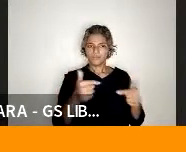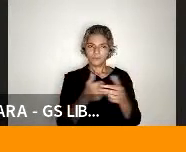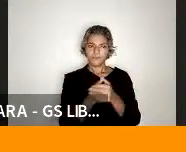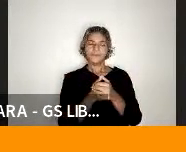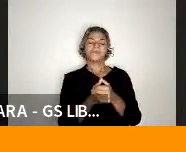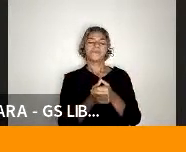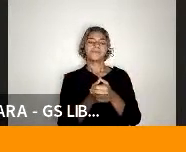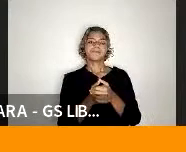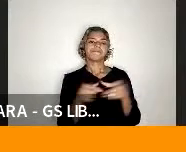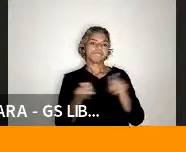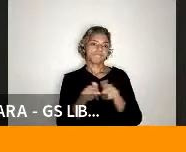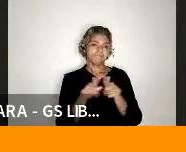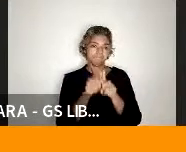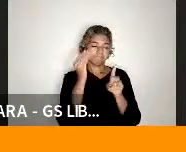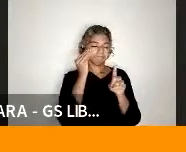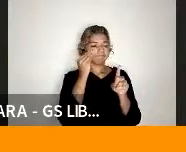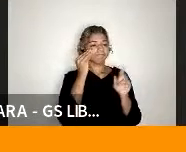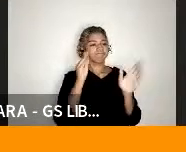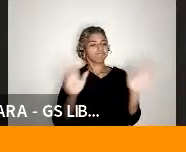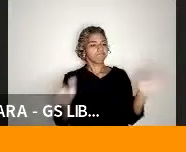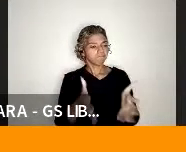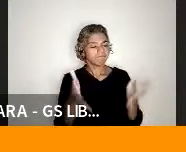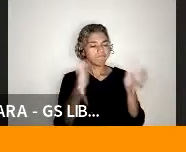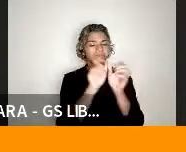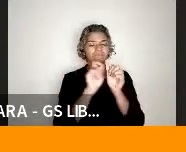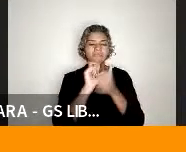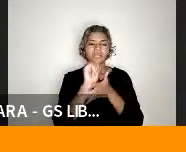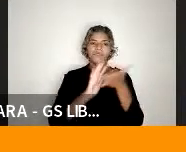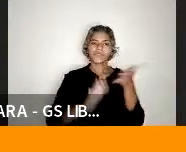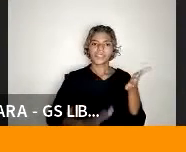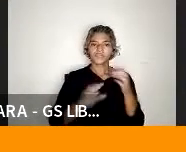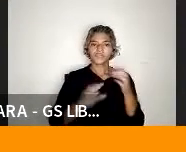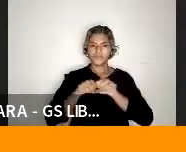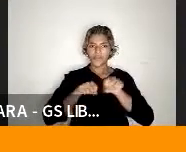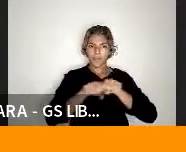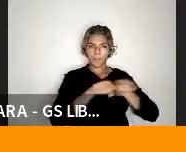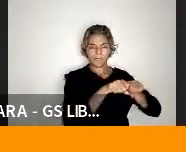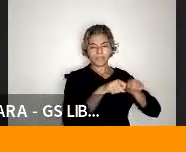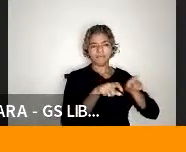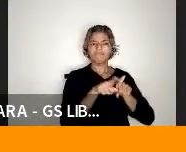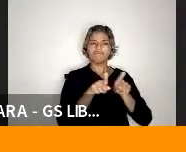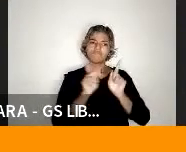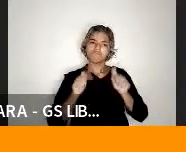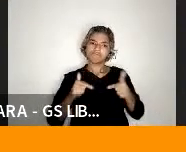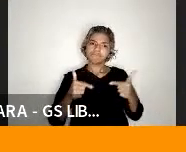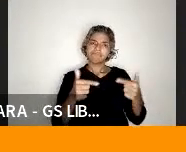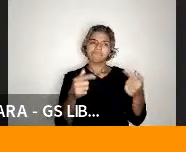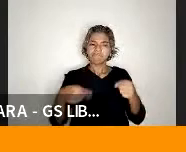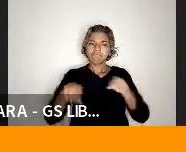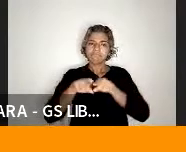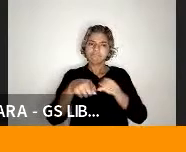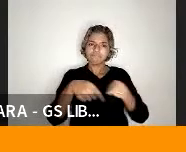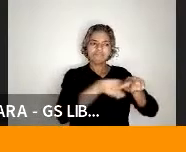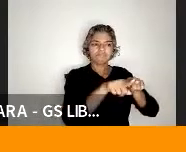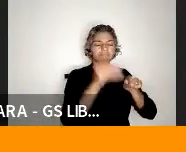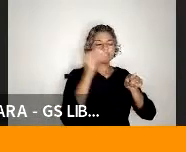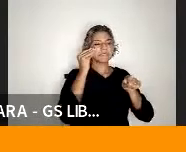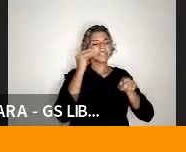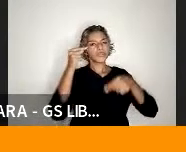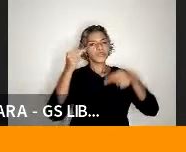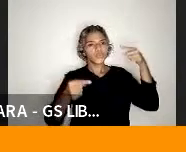tem investido em atividades de formação e atuado, por exemplo, em parcerias para discutir assédio, né, assédio